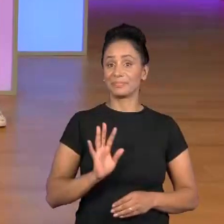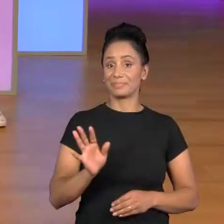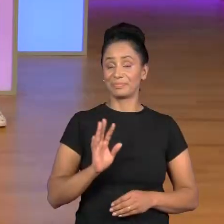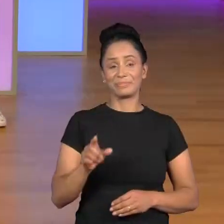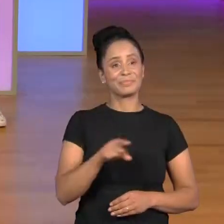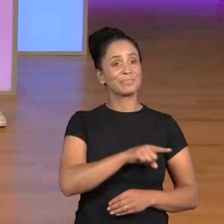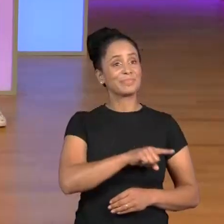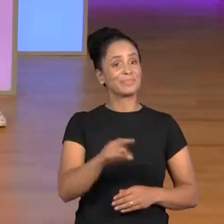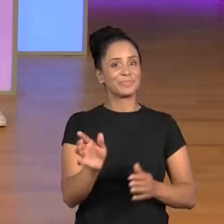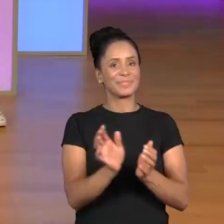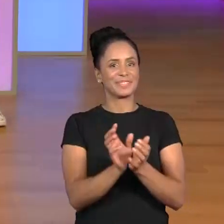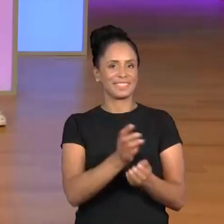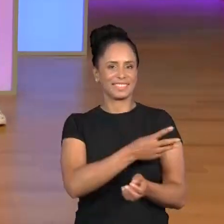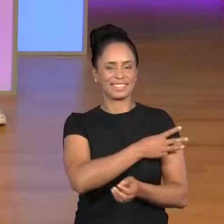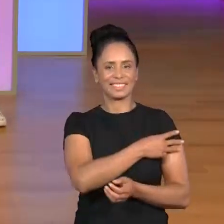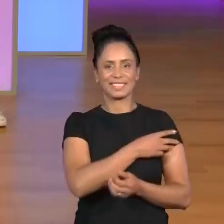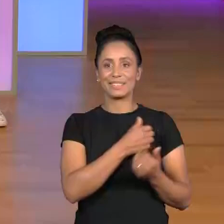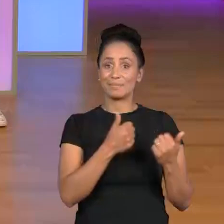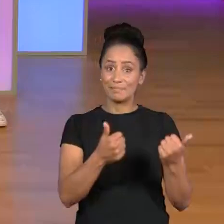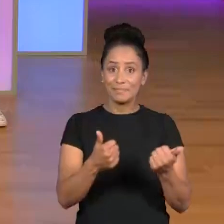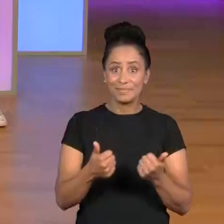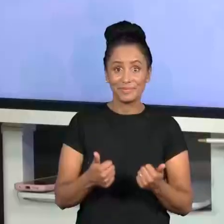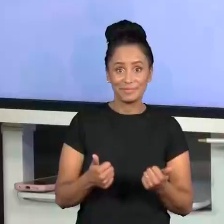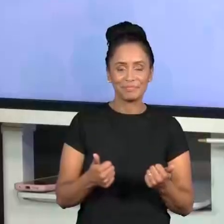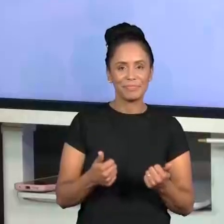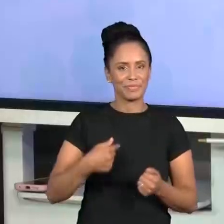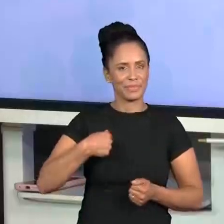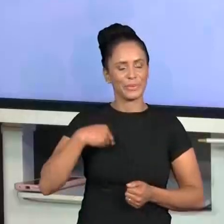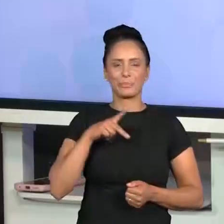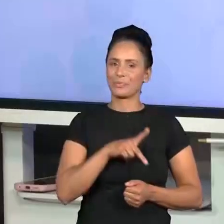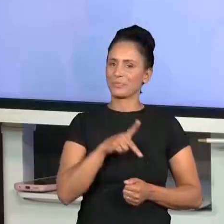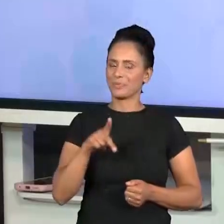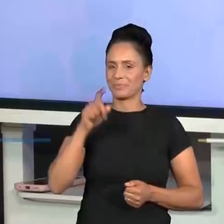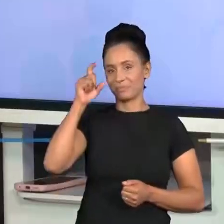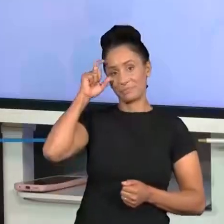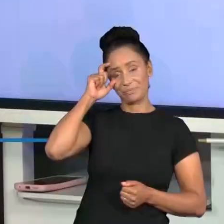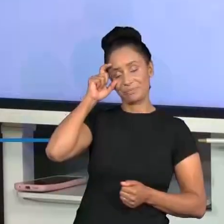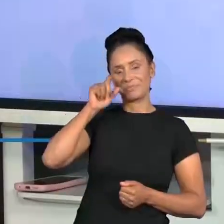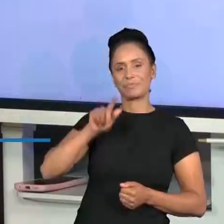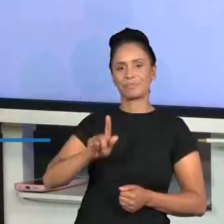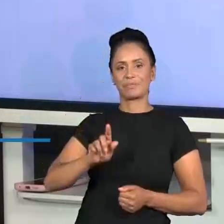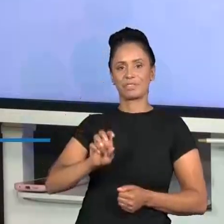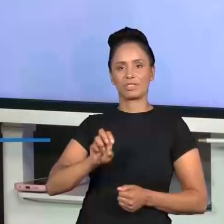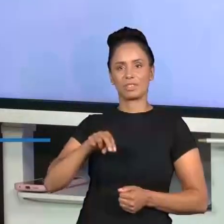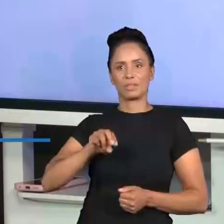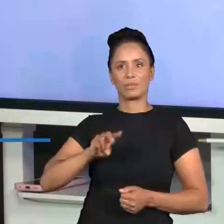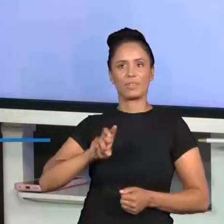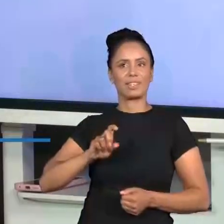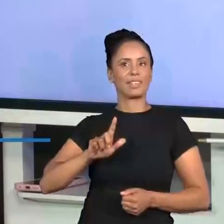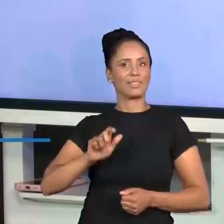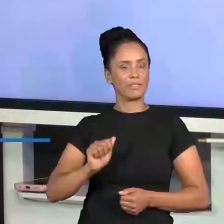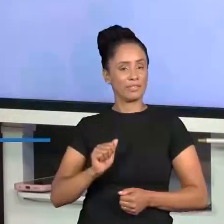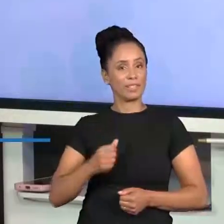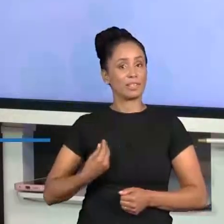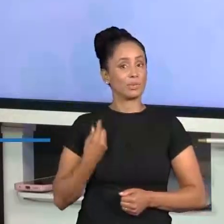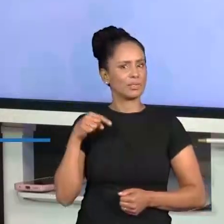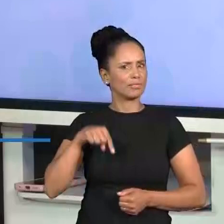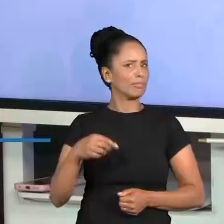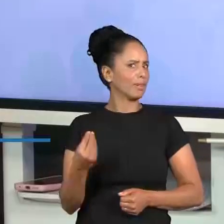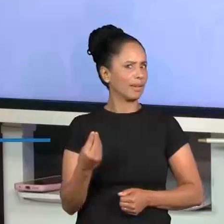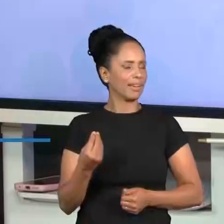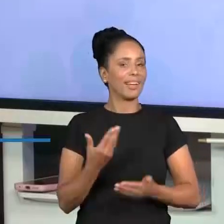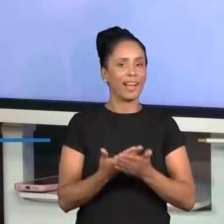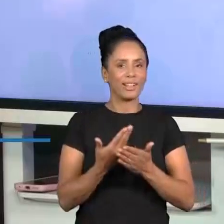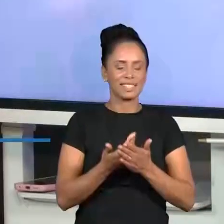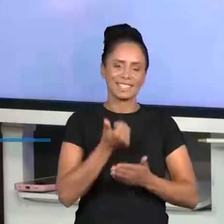estudantes do terceiro ano, tudo bem com vocês? Eu sou a professora Genoveva Alves, estou aqui para mais uma aula de ciências.